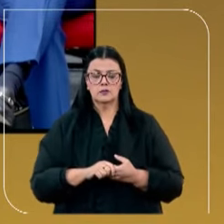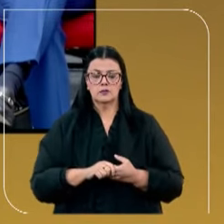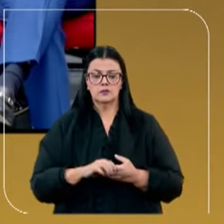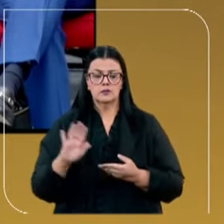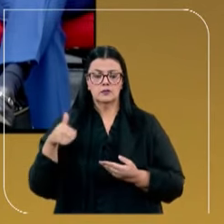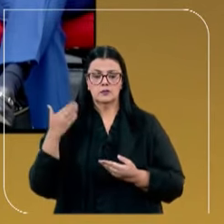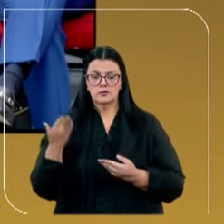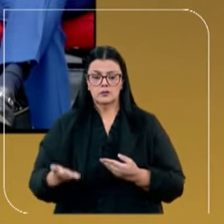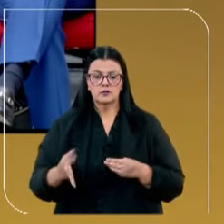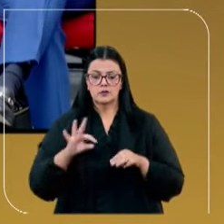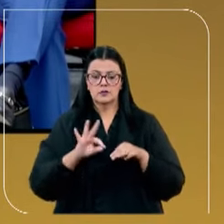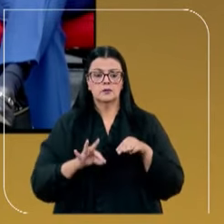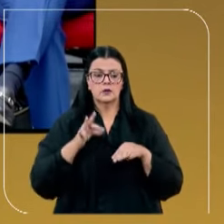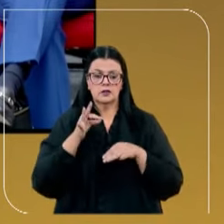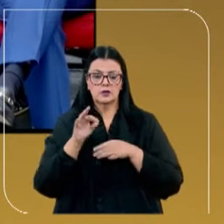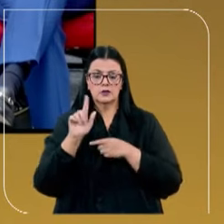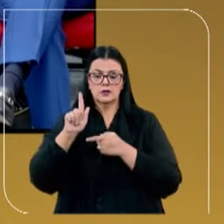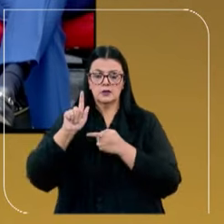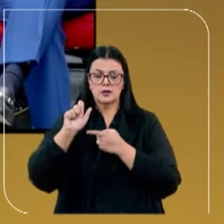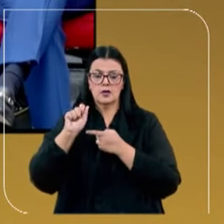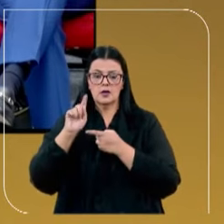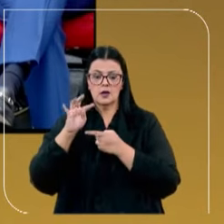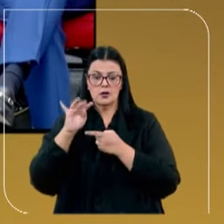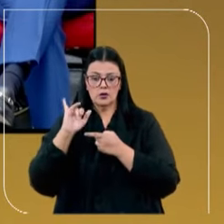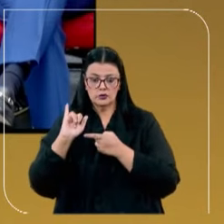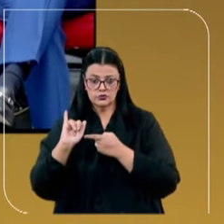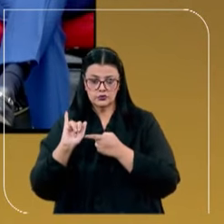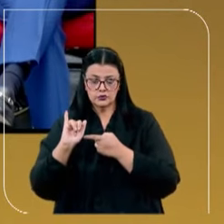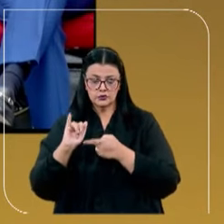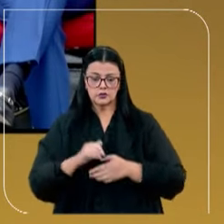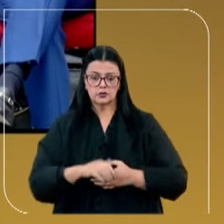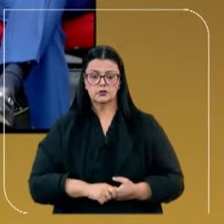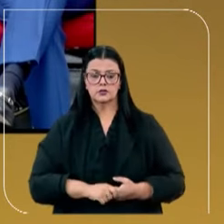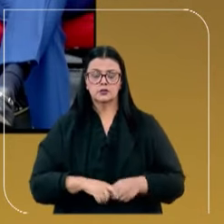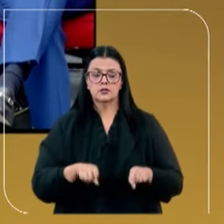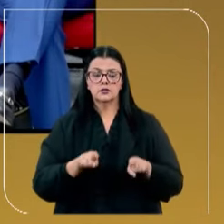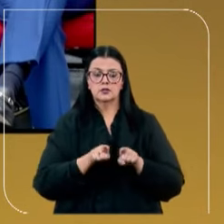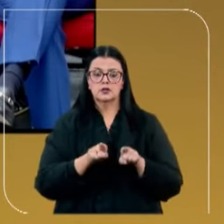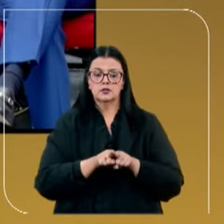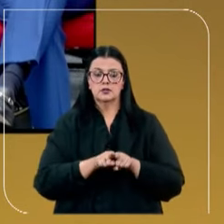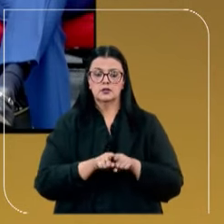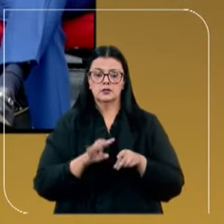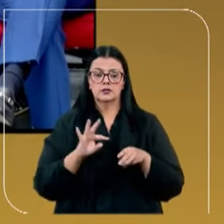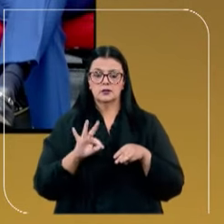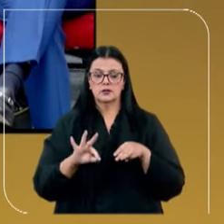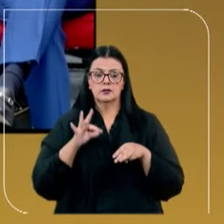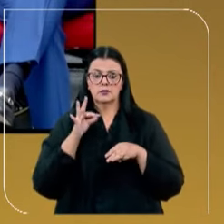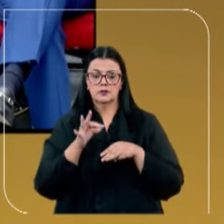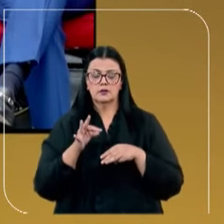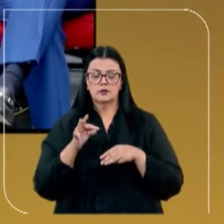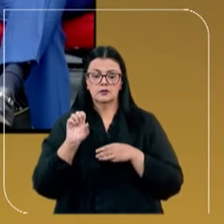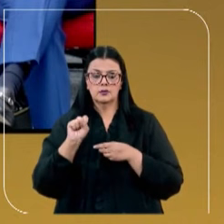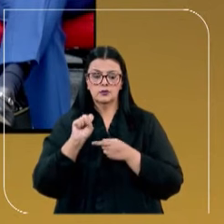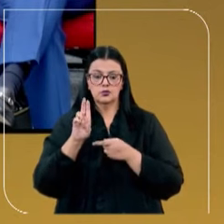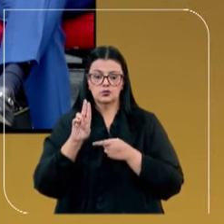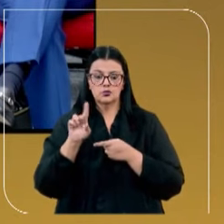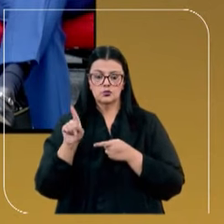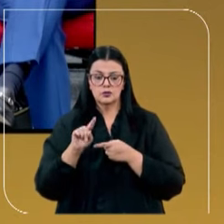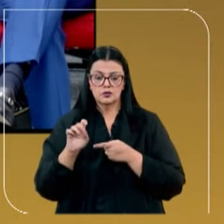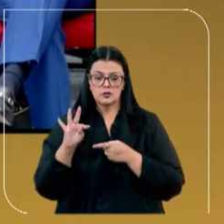Galotti, que está aqui presente, outra candidata nossa, e a ministra a Suzete Magalhães, também outra candidata nossa.